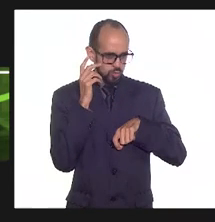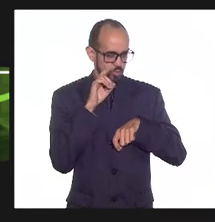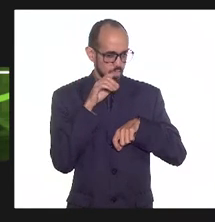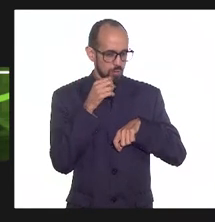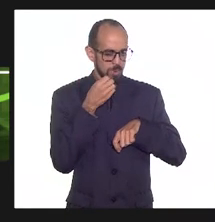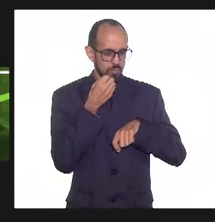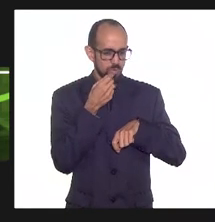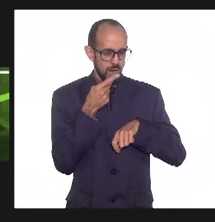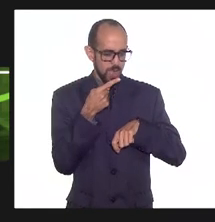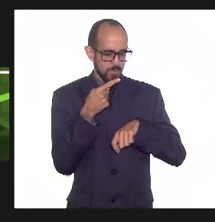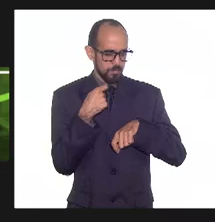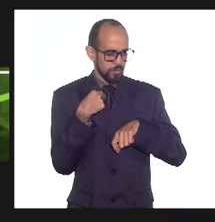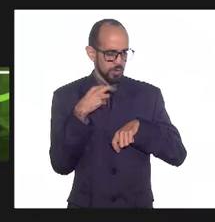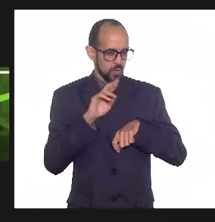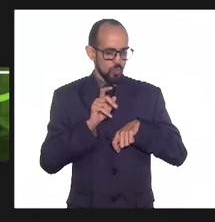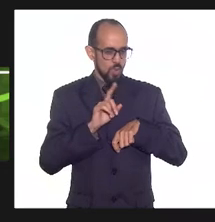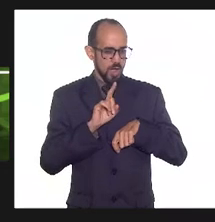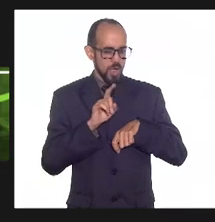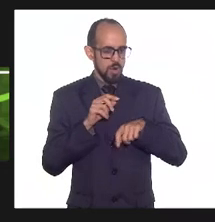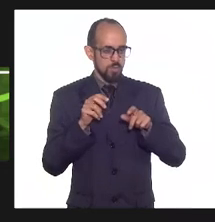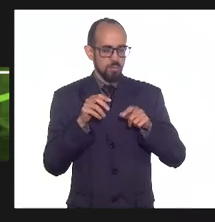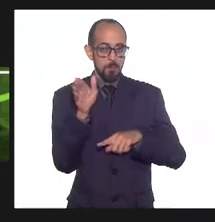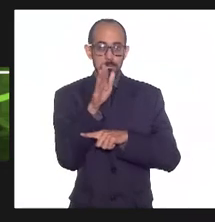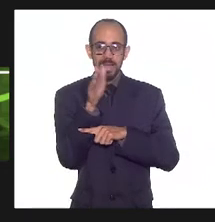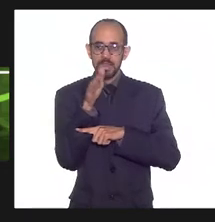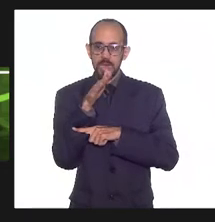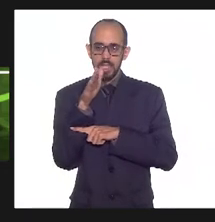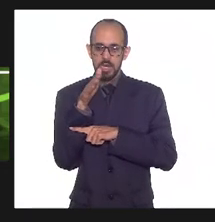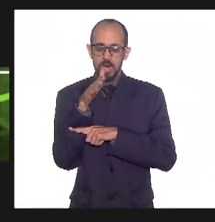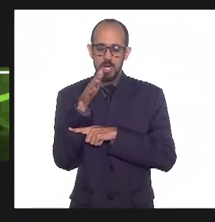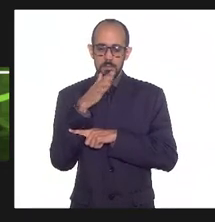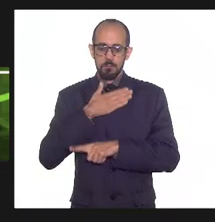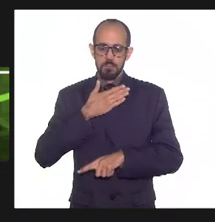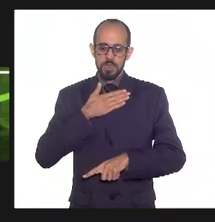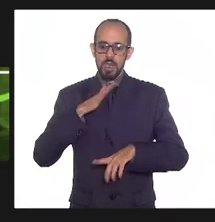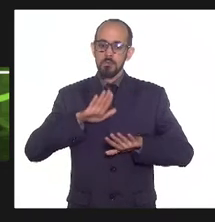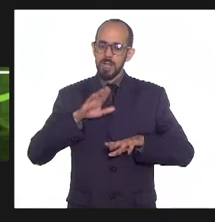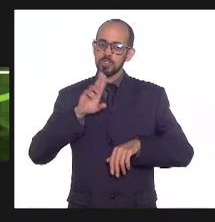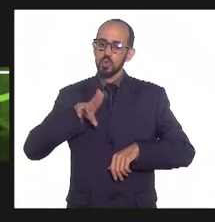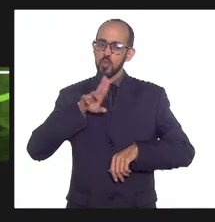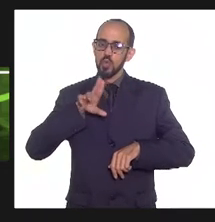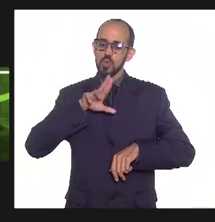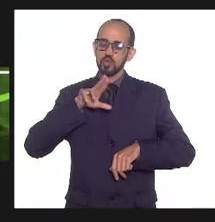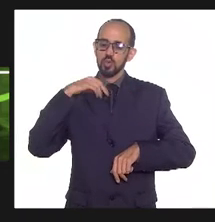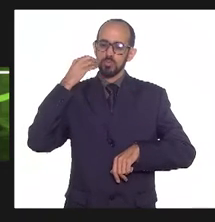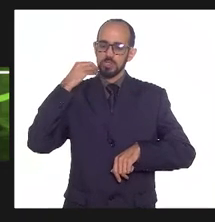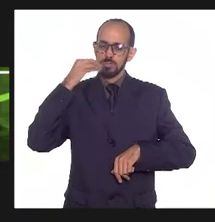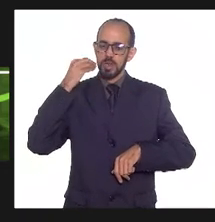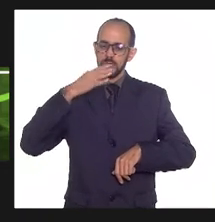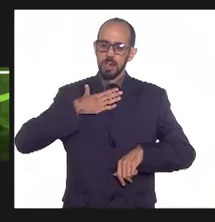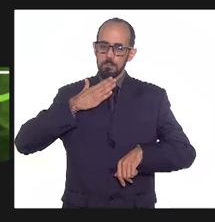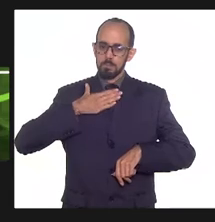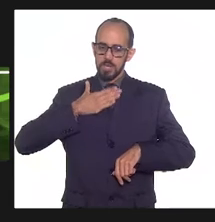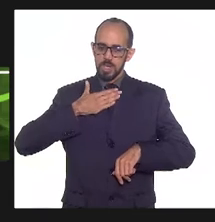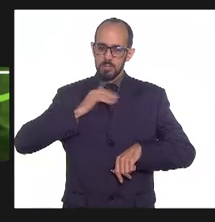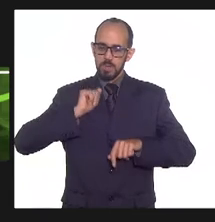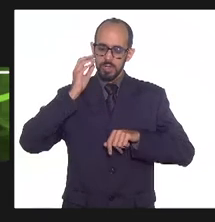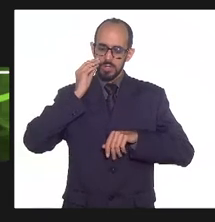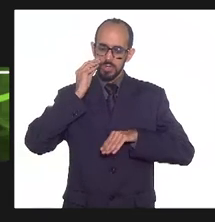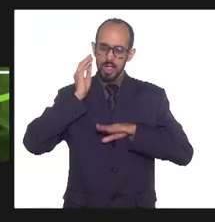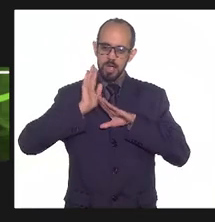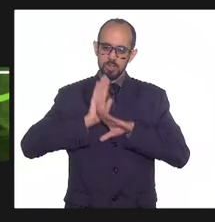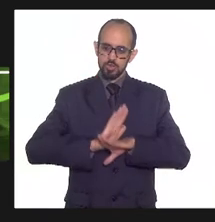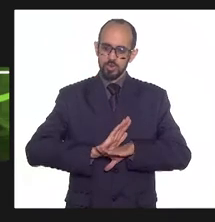esse depoimento eu não faço disso uma bandeira mas eu uso isso como experiência para tentar ajudar isso que você falou